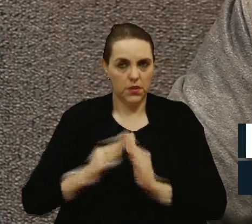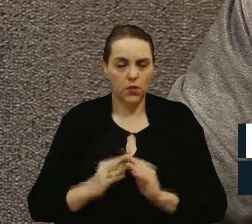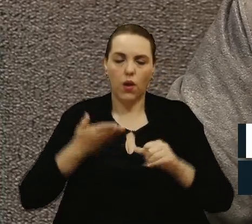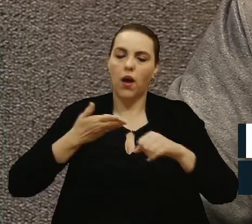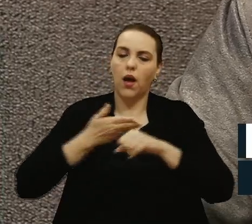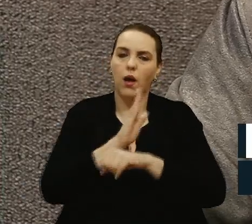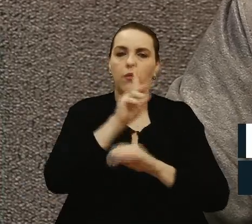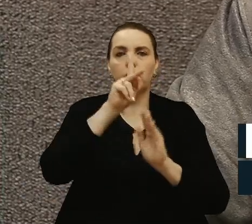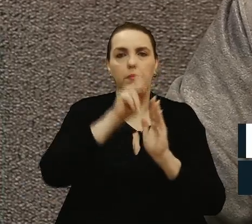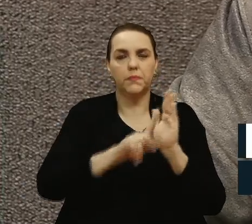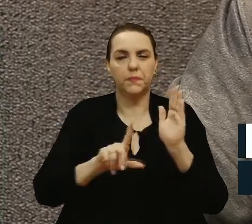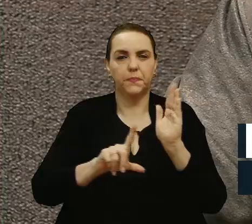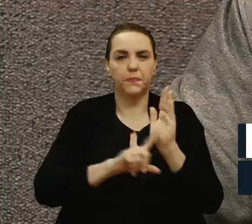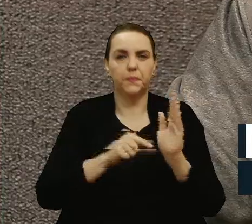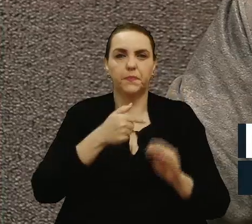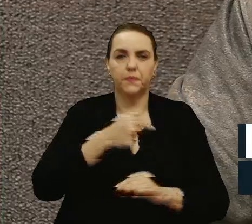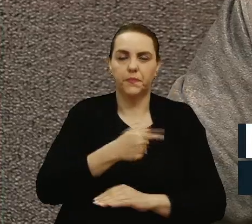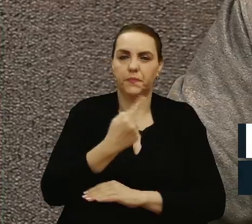lei